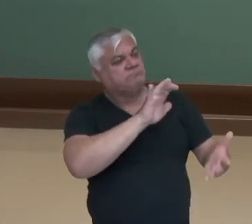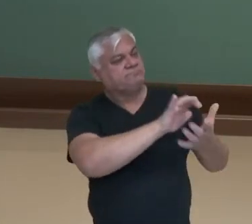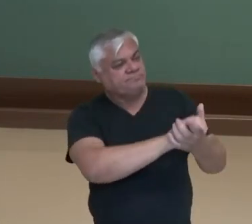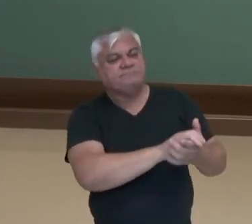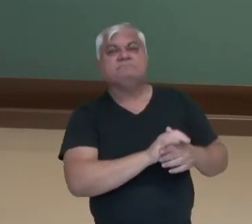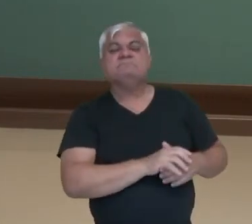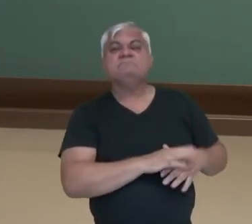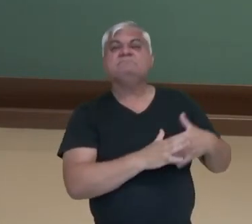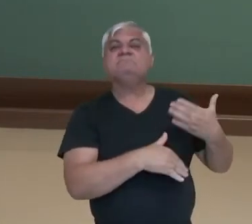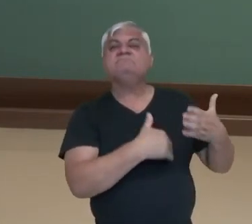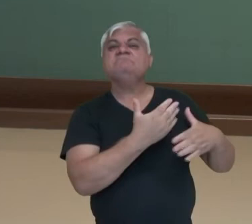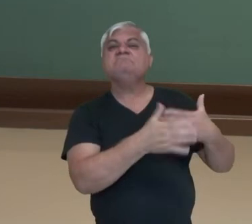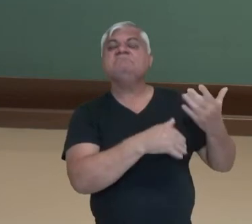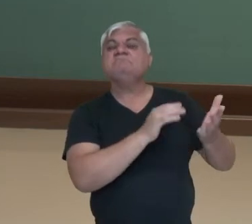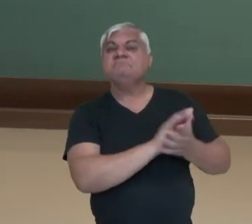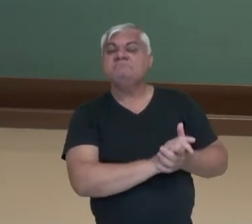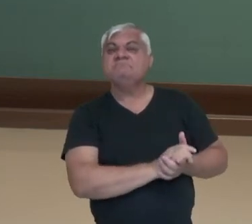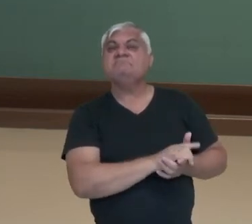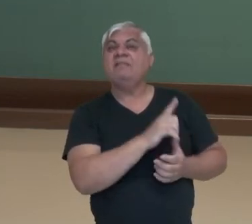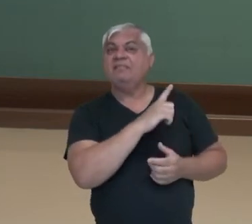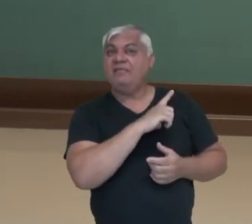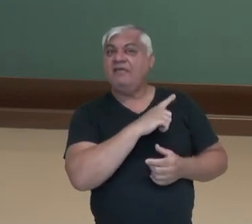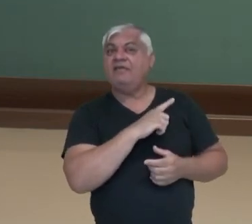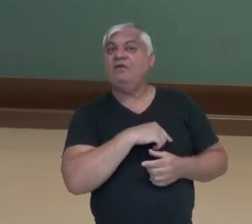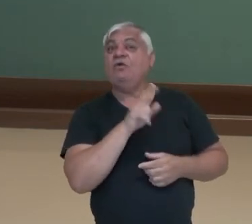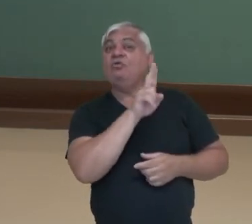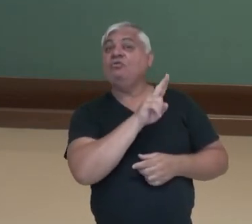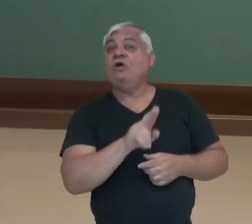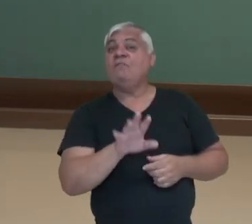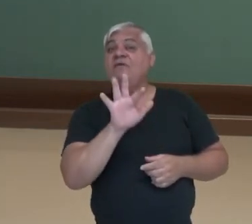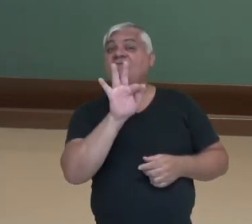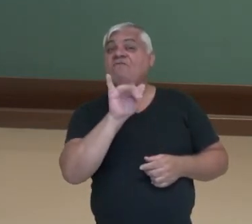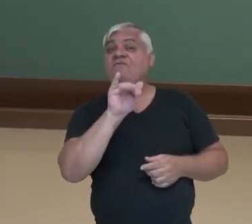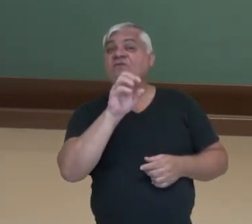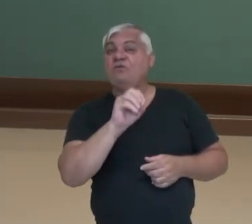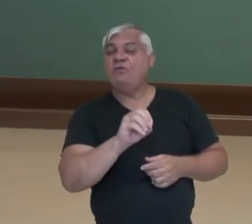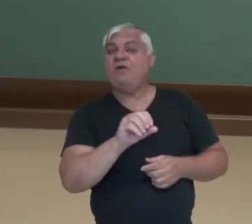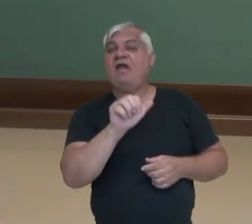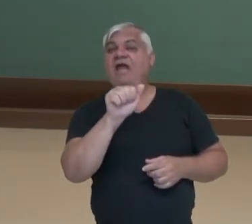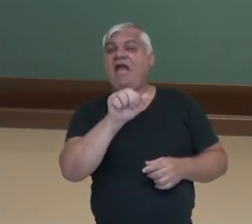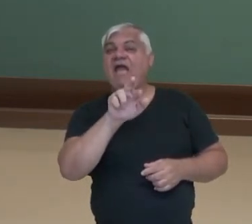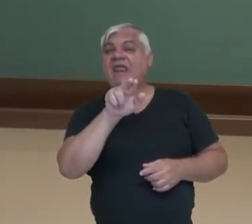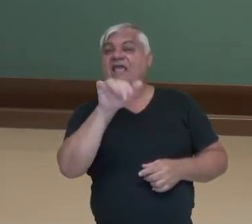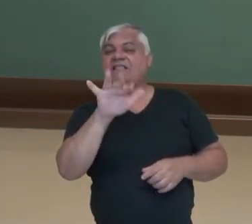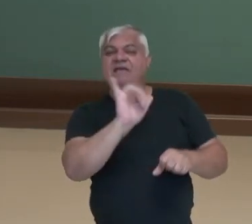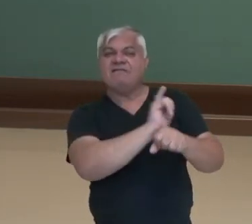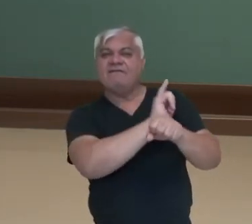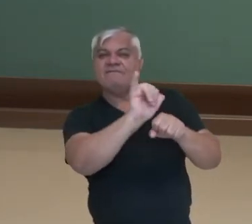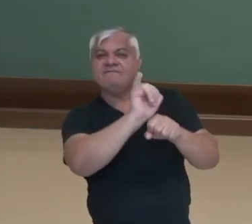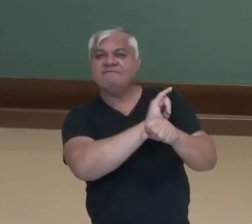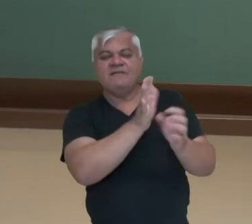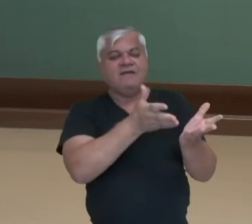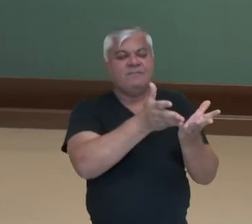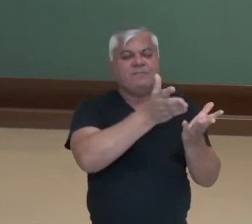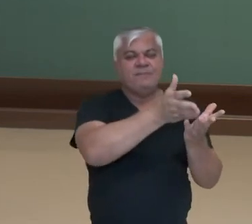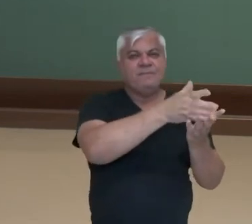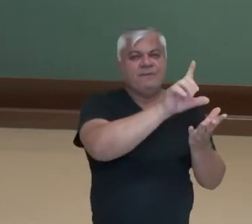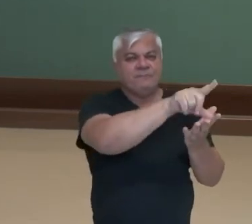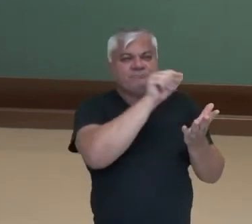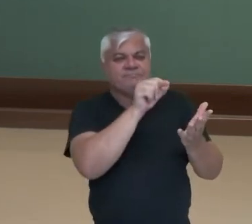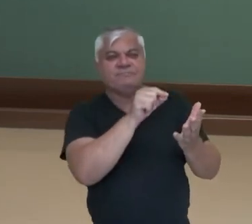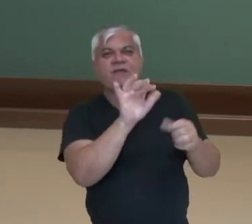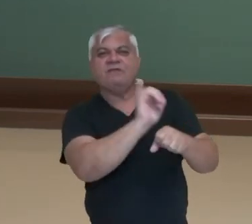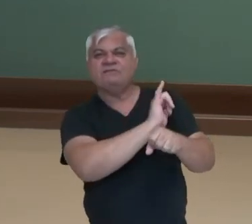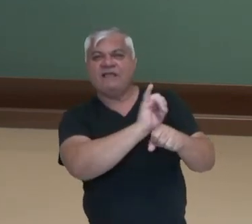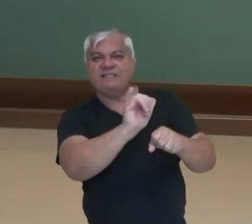é o chamado fio de Ariadne. Até uma expressão, viu? Fio de Ariadne é quando você encontra alternativas para resolver seus problemas. É o